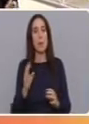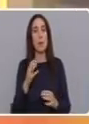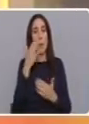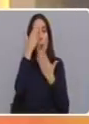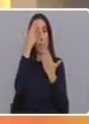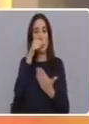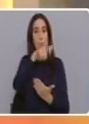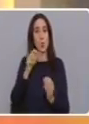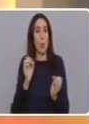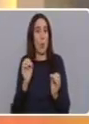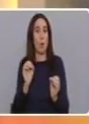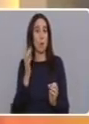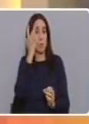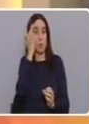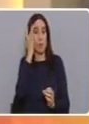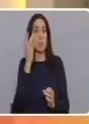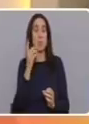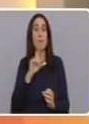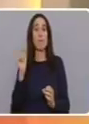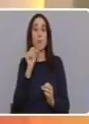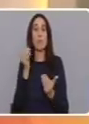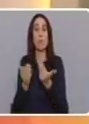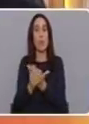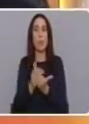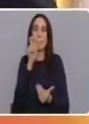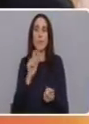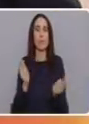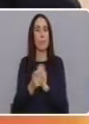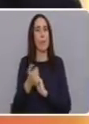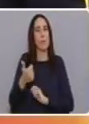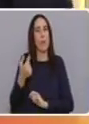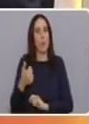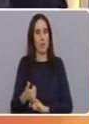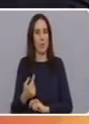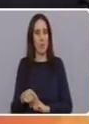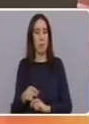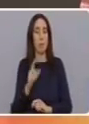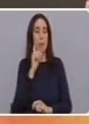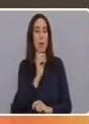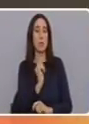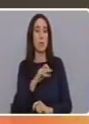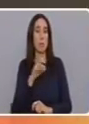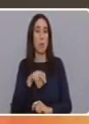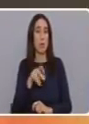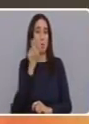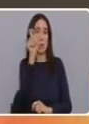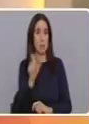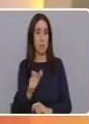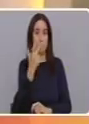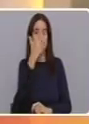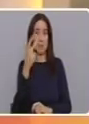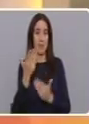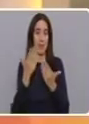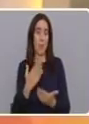mais fácil, porque todos aqueles que partem passaram a ser boas pessoas, têm um atestado de boas pessoas, não é? É, exatamente. No caso da Simone, ela está cá inteira, com os